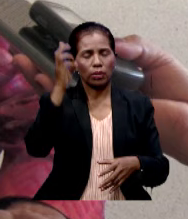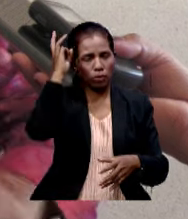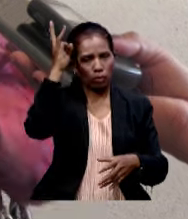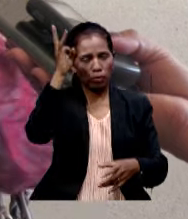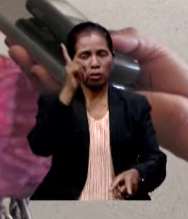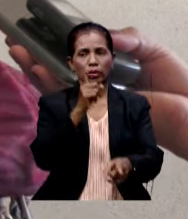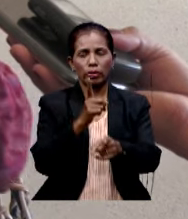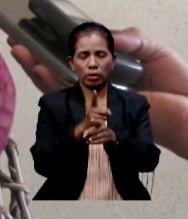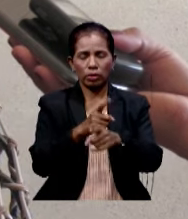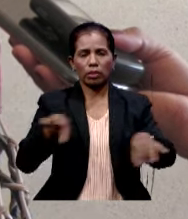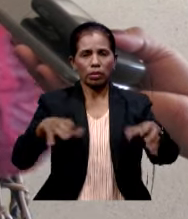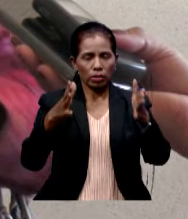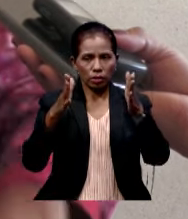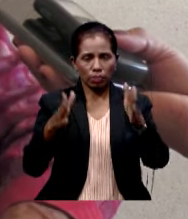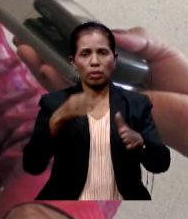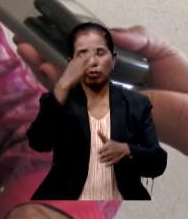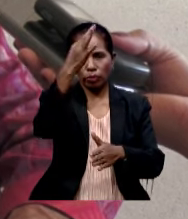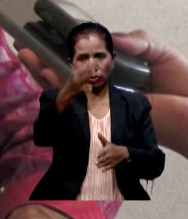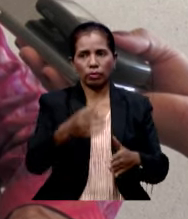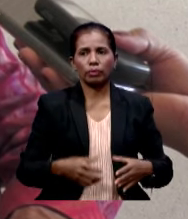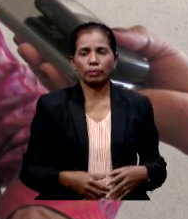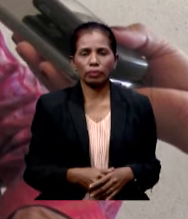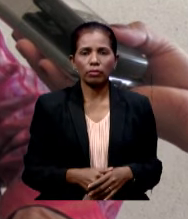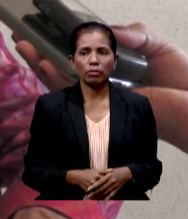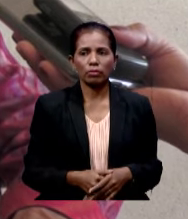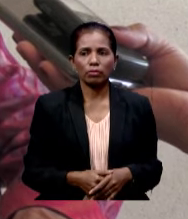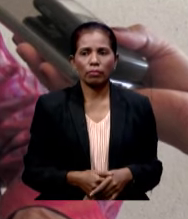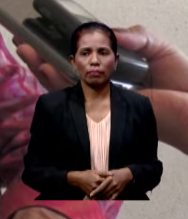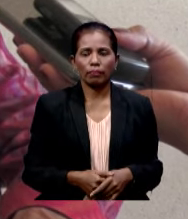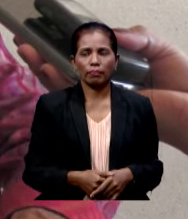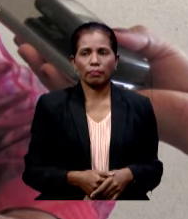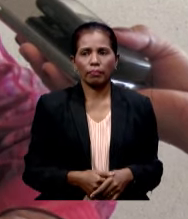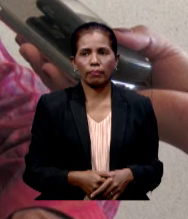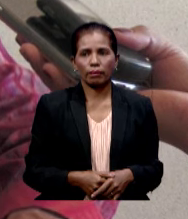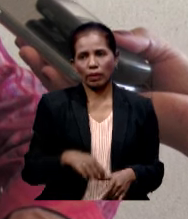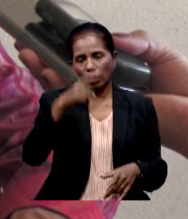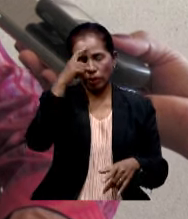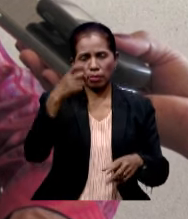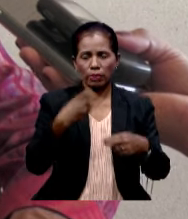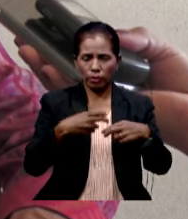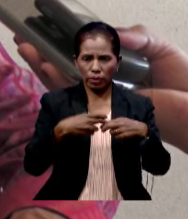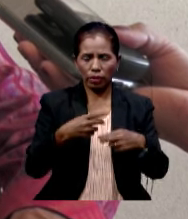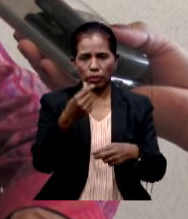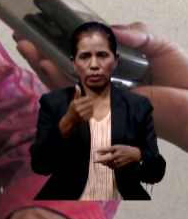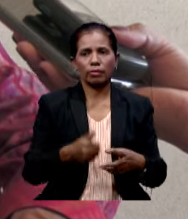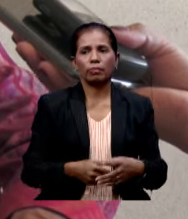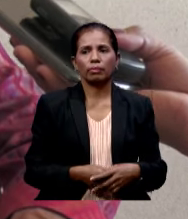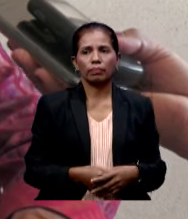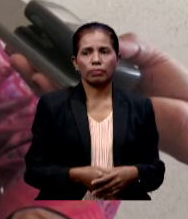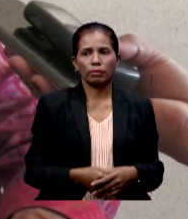só recursos humanos para o futuro. Para o futuro. Estava a sugerir-te.